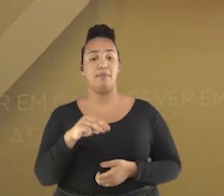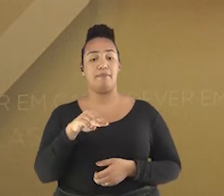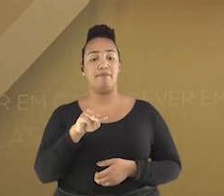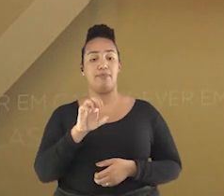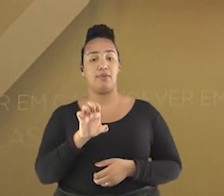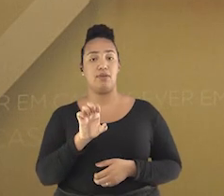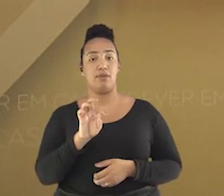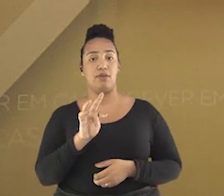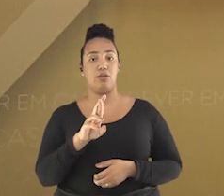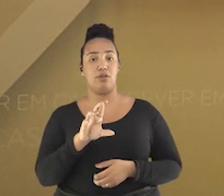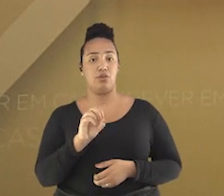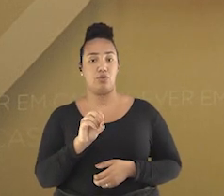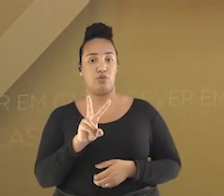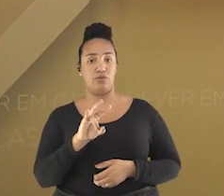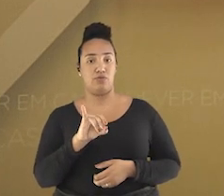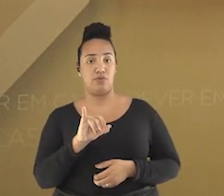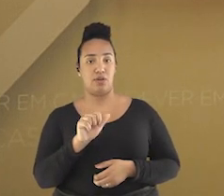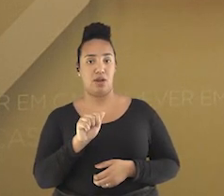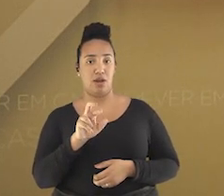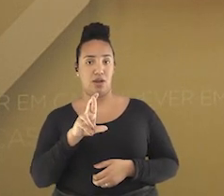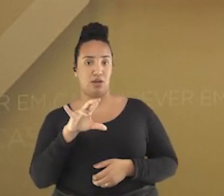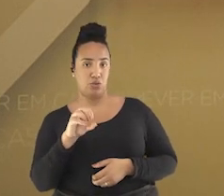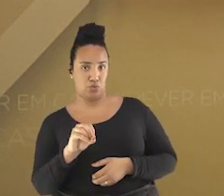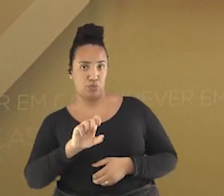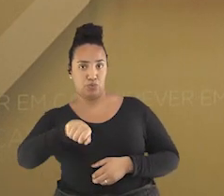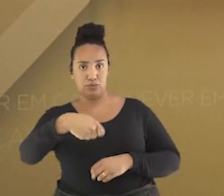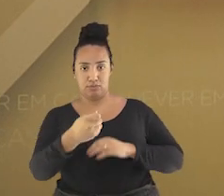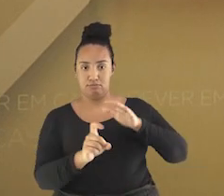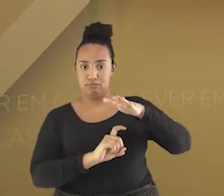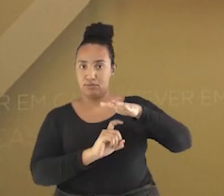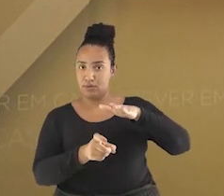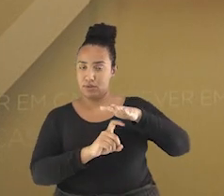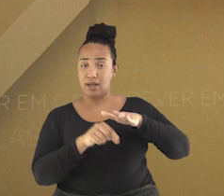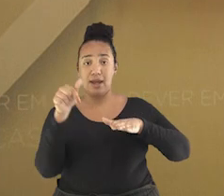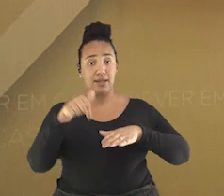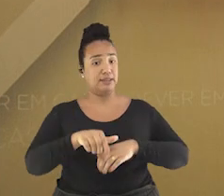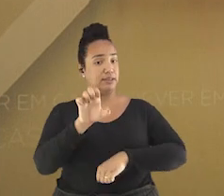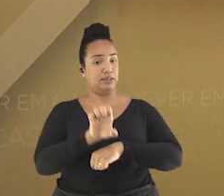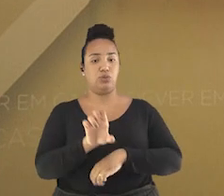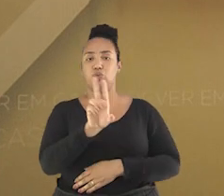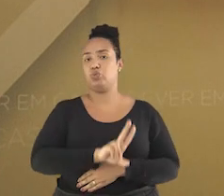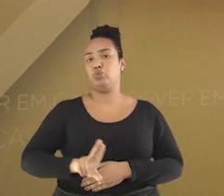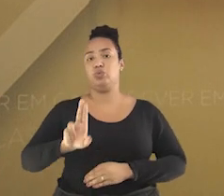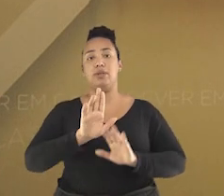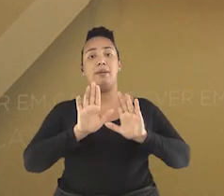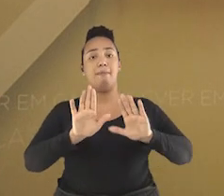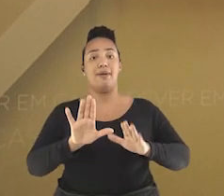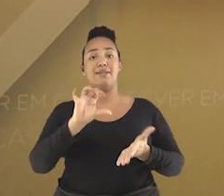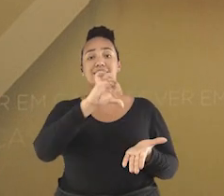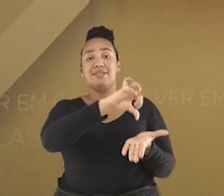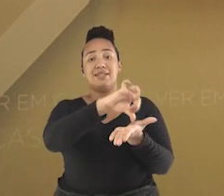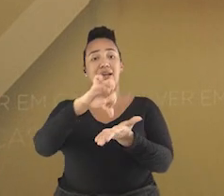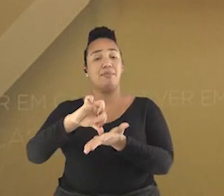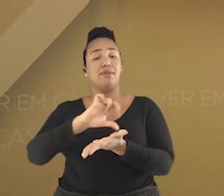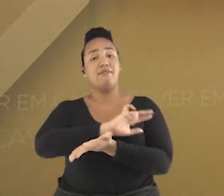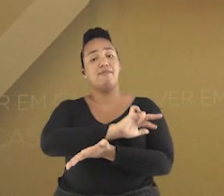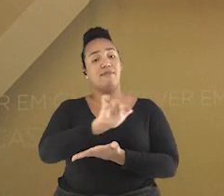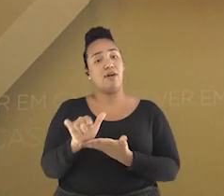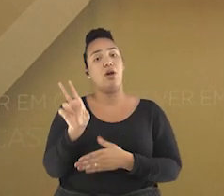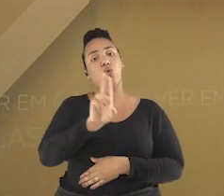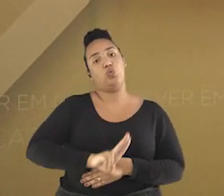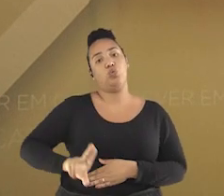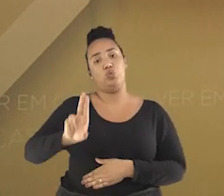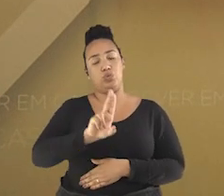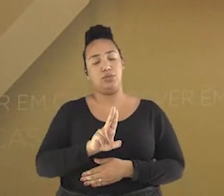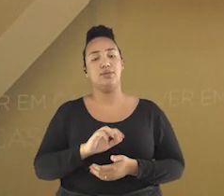não é um transporte utilizado no nosso estado, mas ele é utilizado em grandes capitais do mundo e a